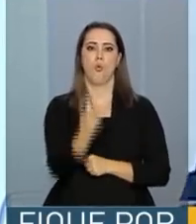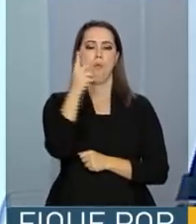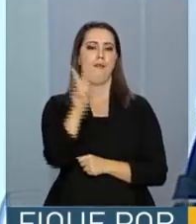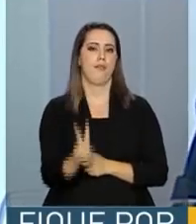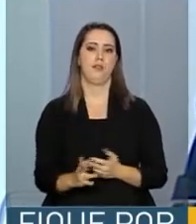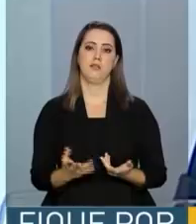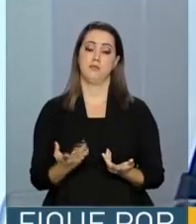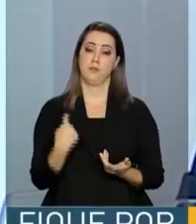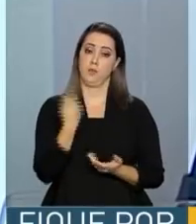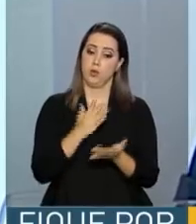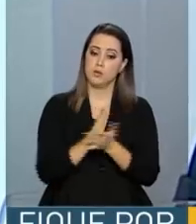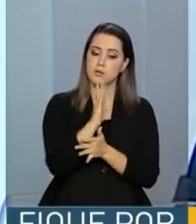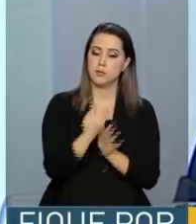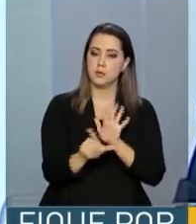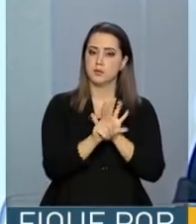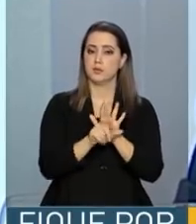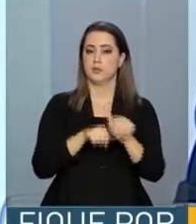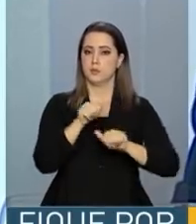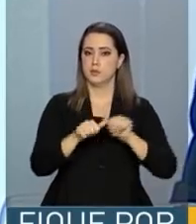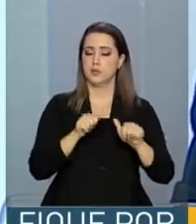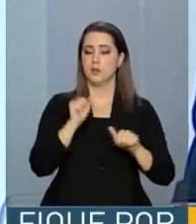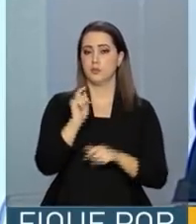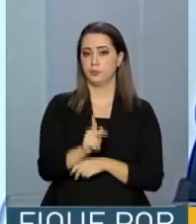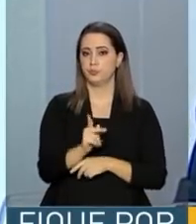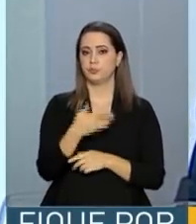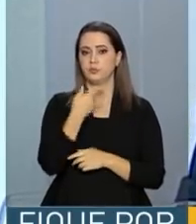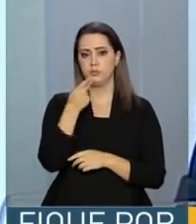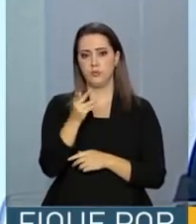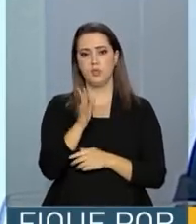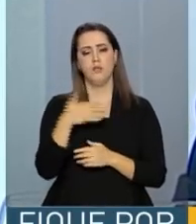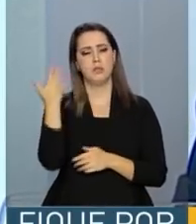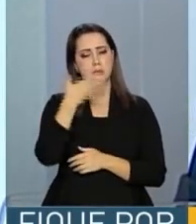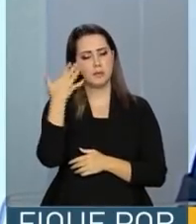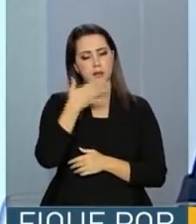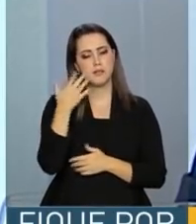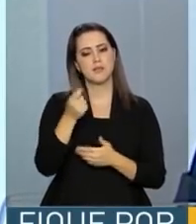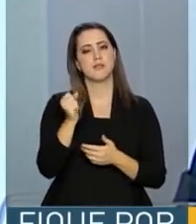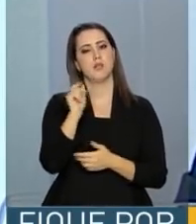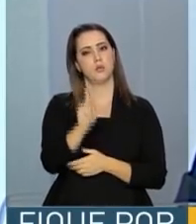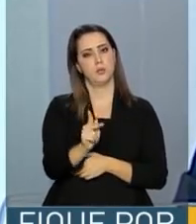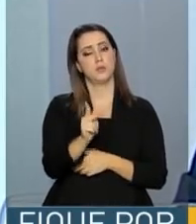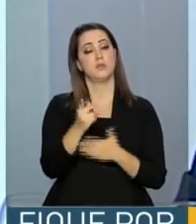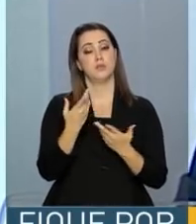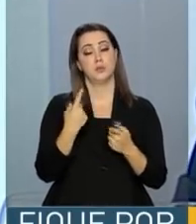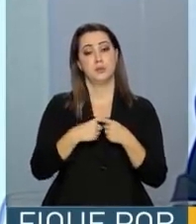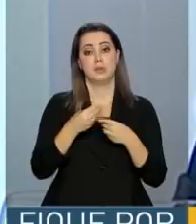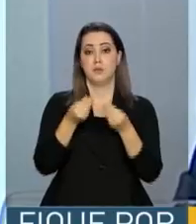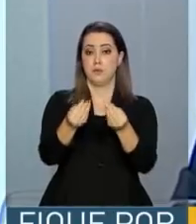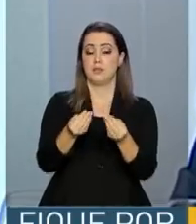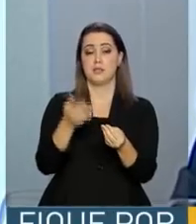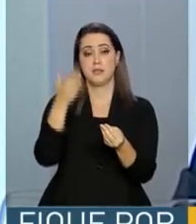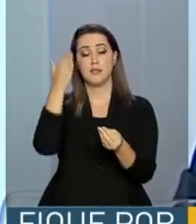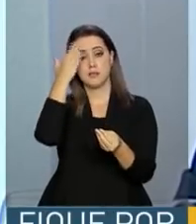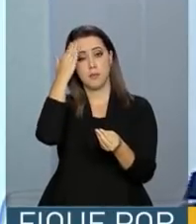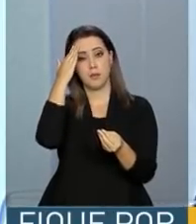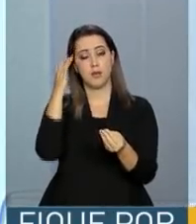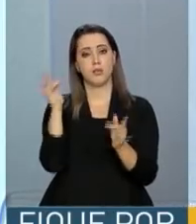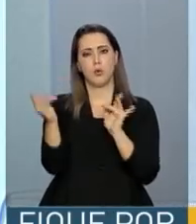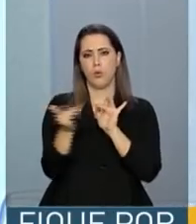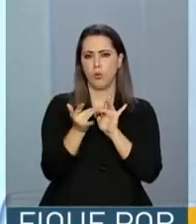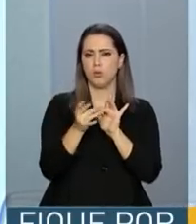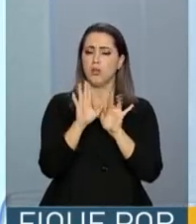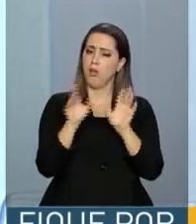aprovarmos a reforma previdenciária eu fiz essa essa pregação aqui da reforma previdenciária se vocês se convencerem a